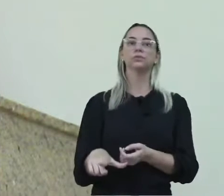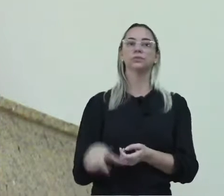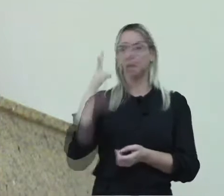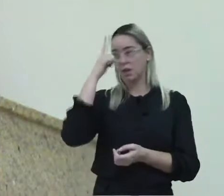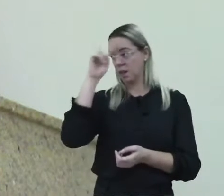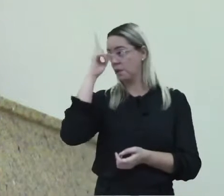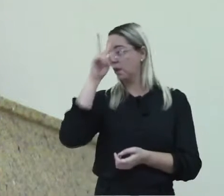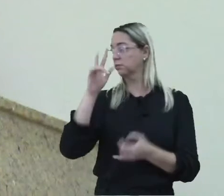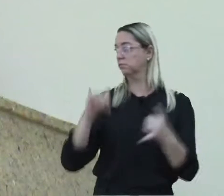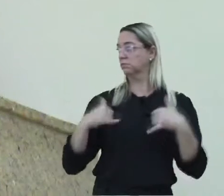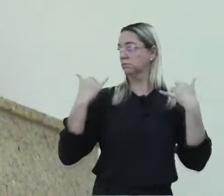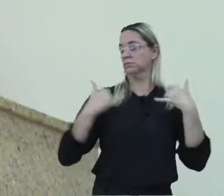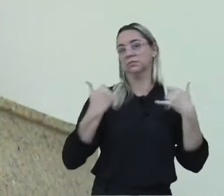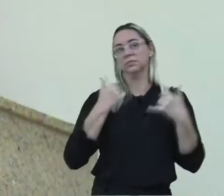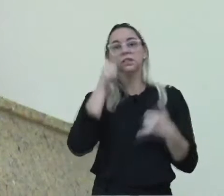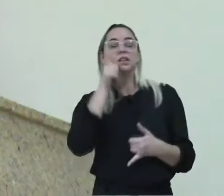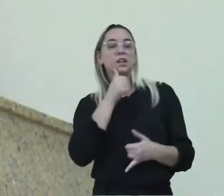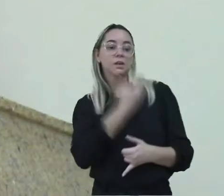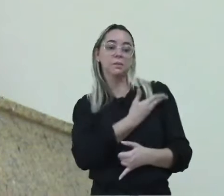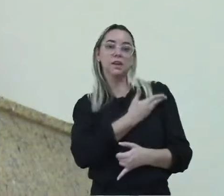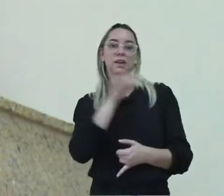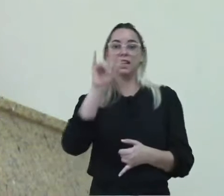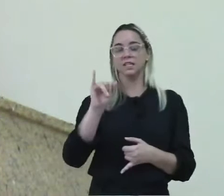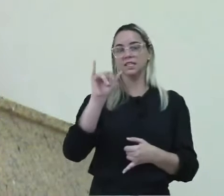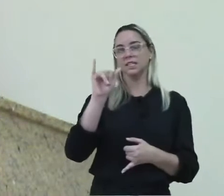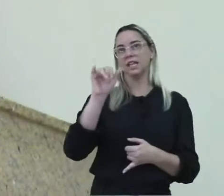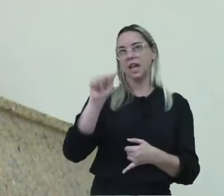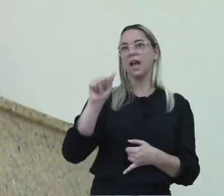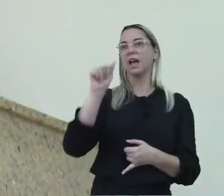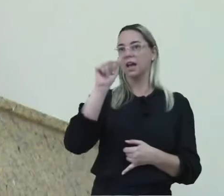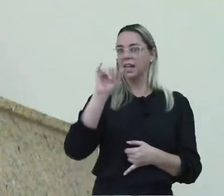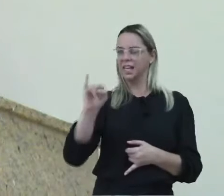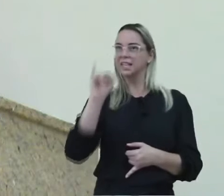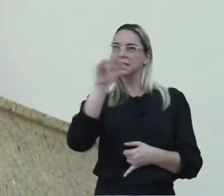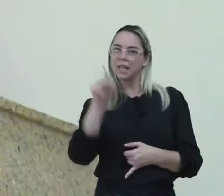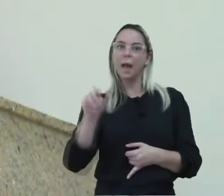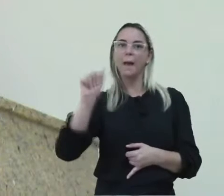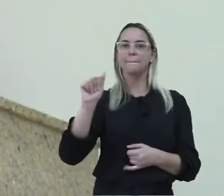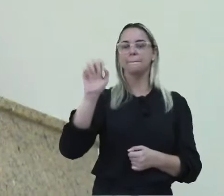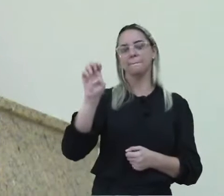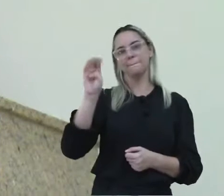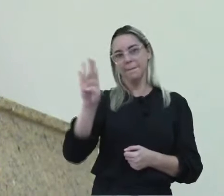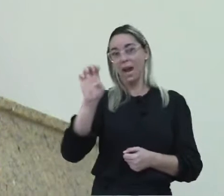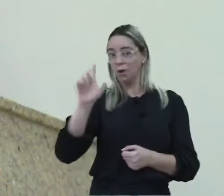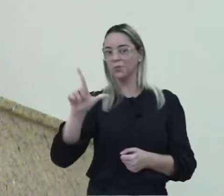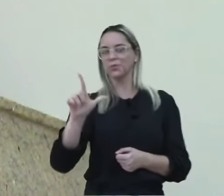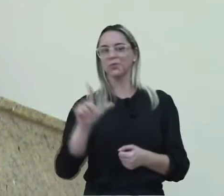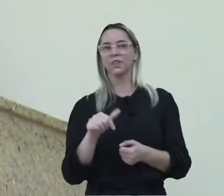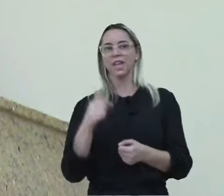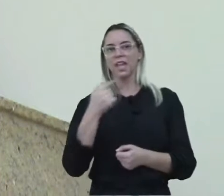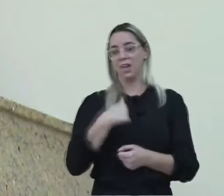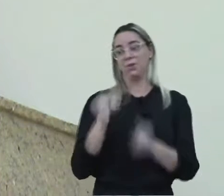aí o aniversário da nossa amiga Isabel Cristina, lá de Açu do Novo, conhecido por Tina, né, colega minha de infância, aí estudamos